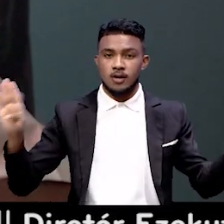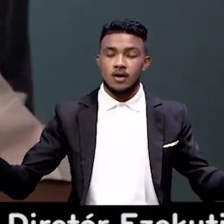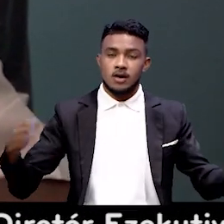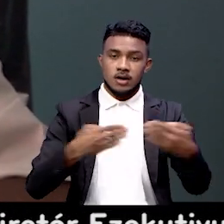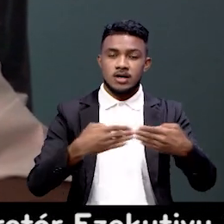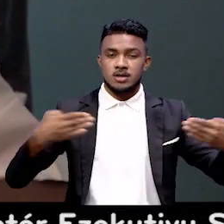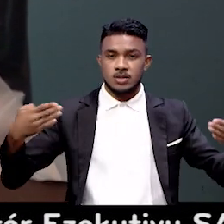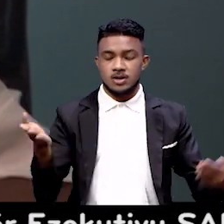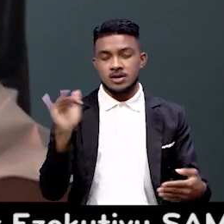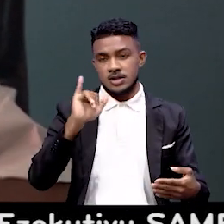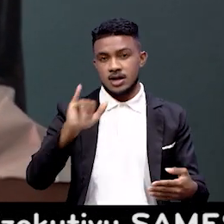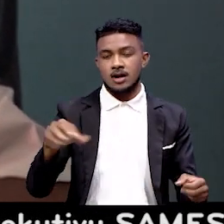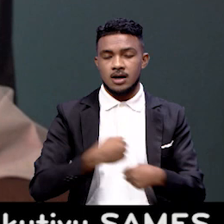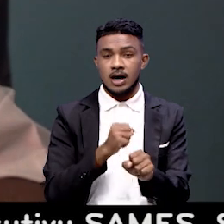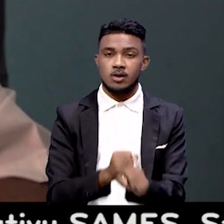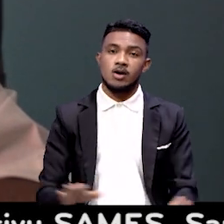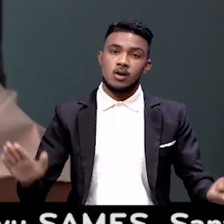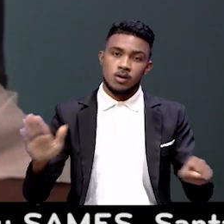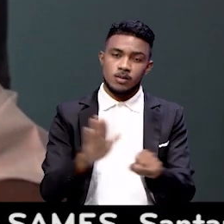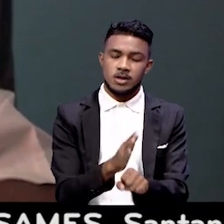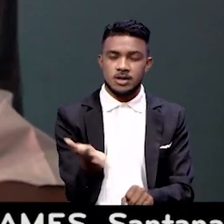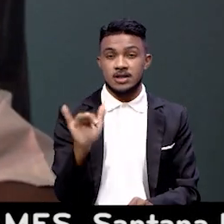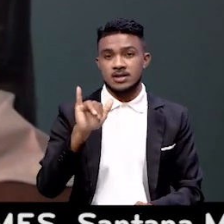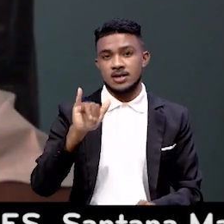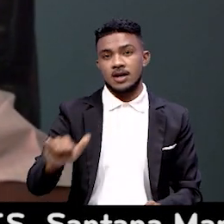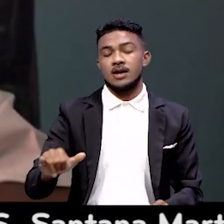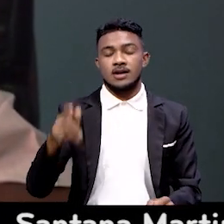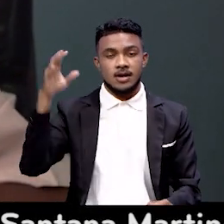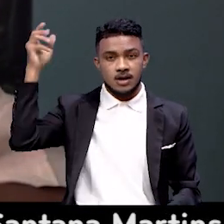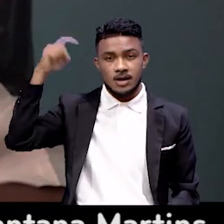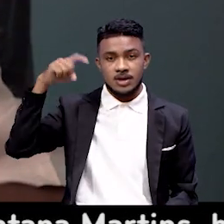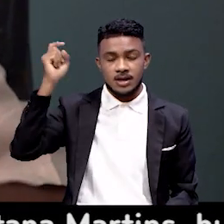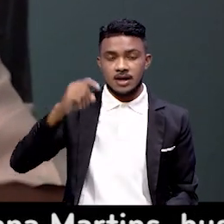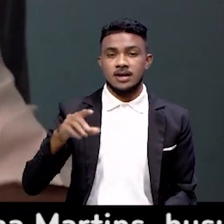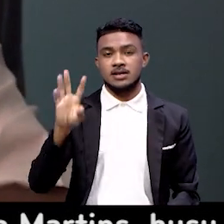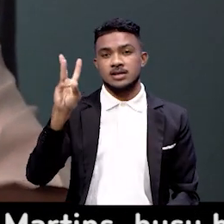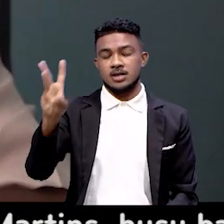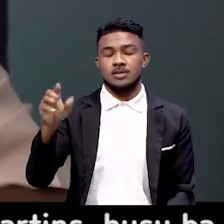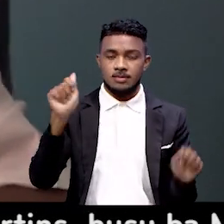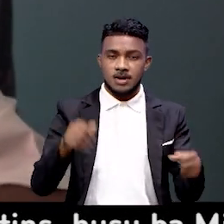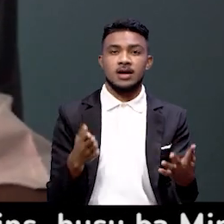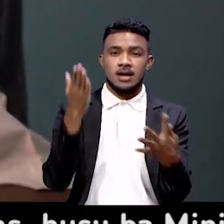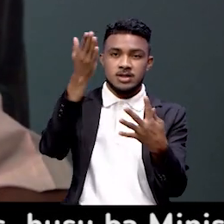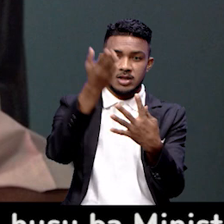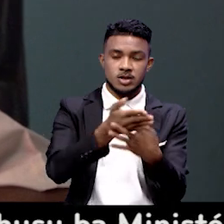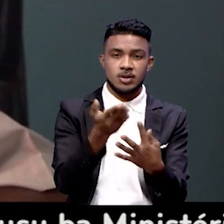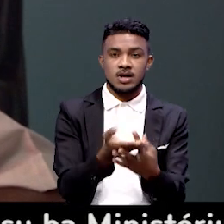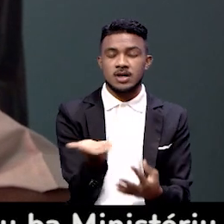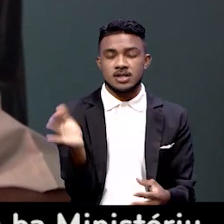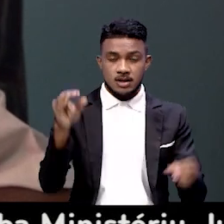sira nebe mak halu kompleta na eskalan 6 kategoria profesor para atbele acesu ba ia kategoria profesor